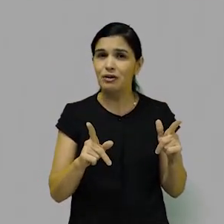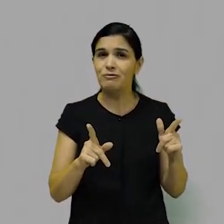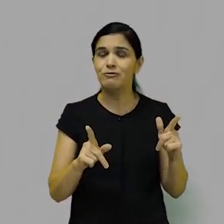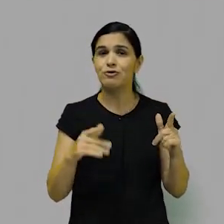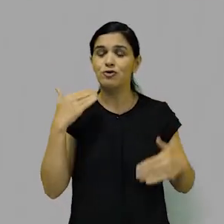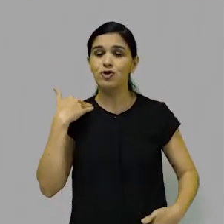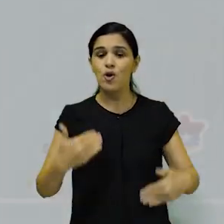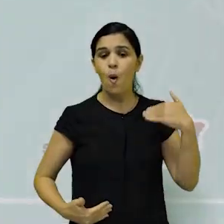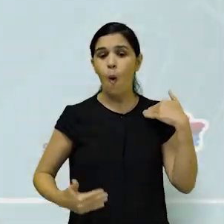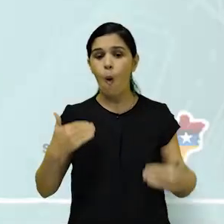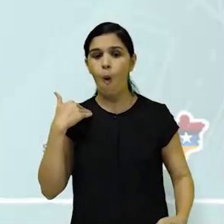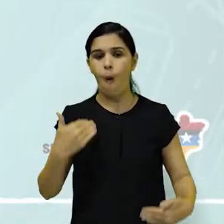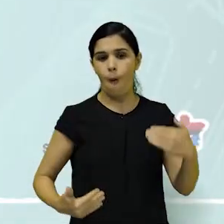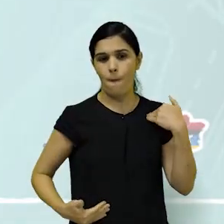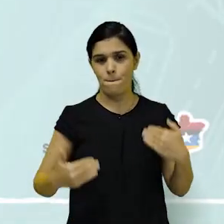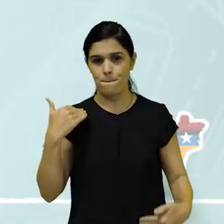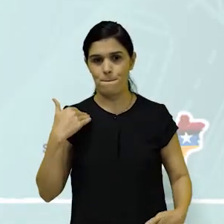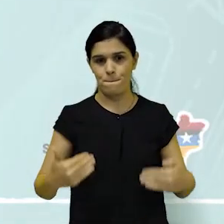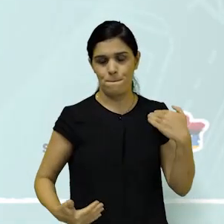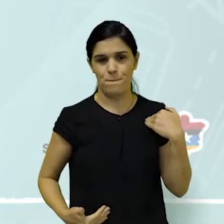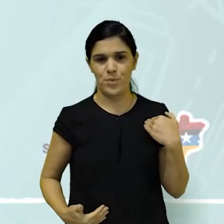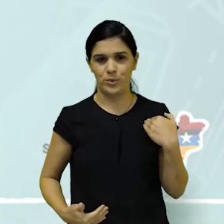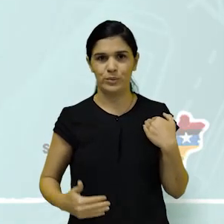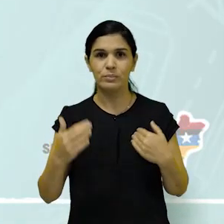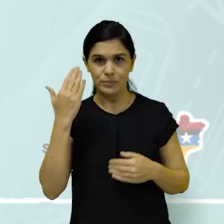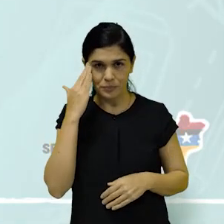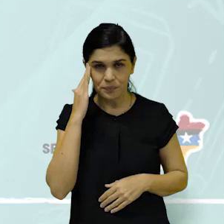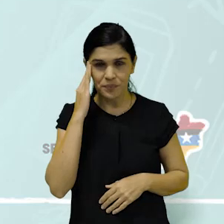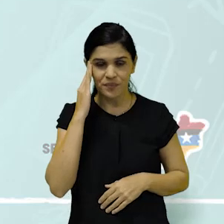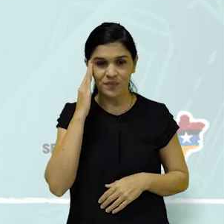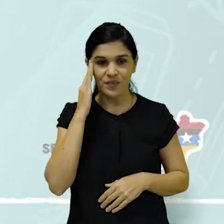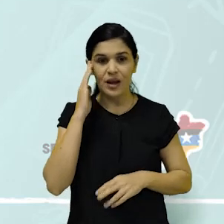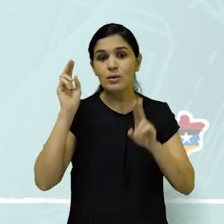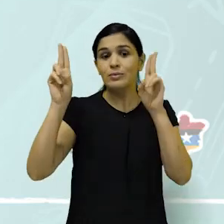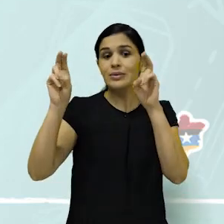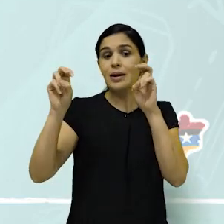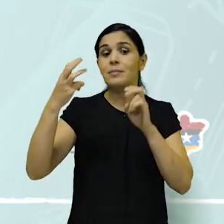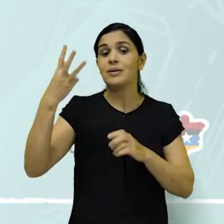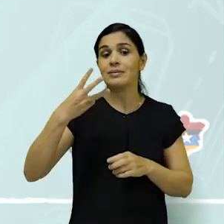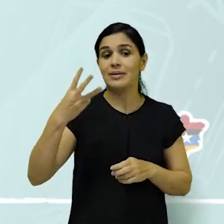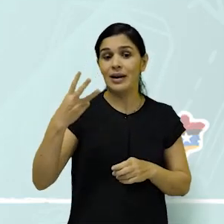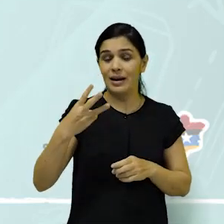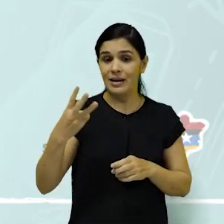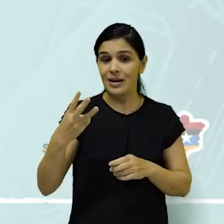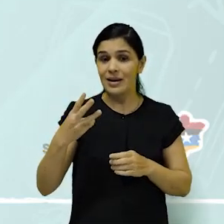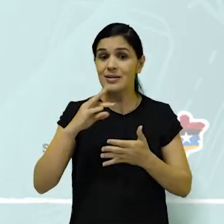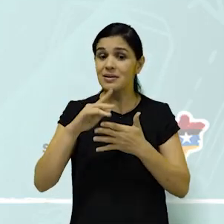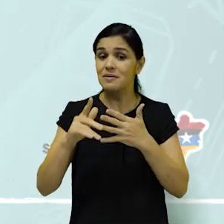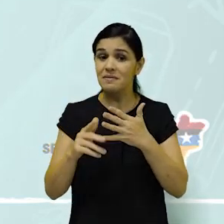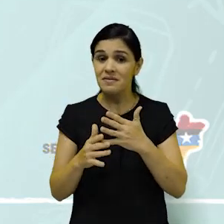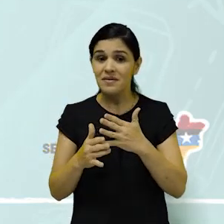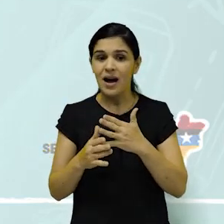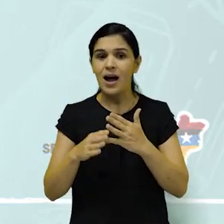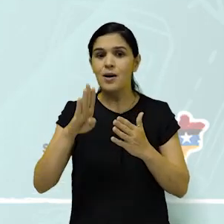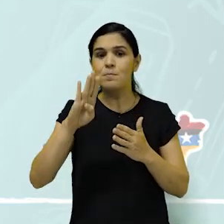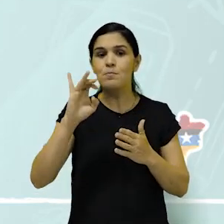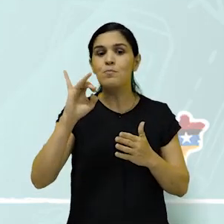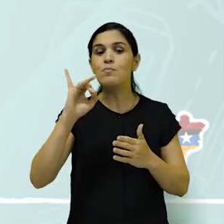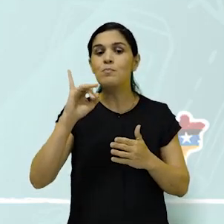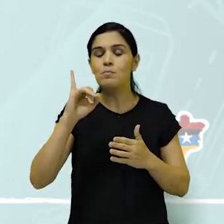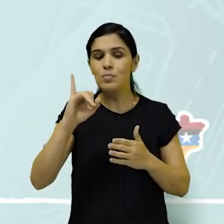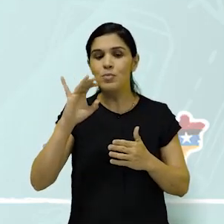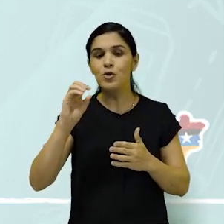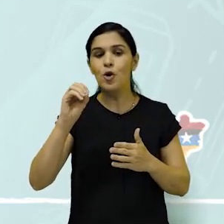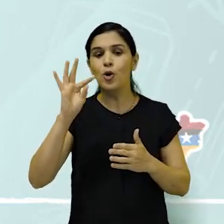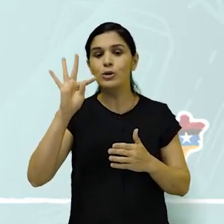para vocês, ó, tipo de biotipos. Existem 3 tipos de biotipos: o ectomorfo,